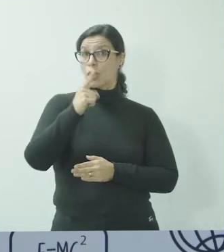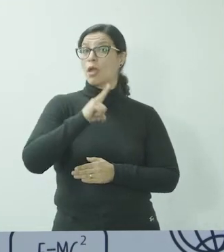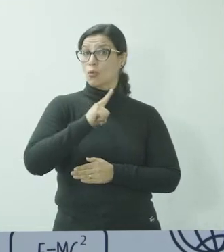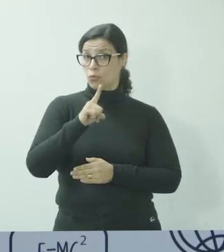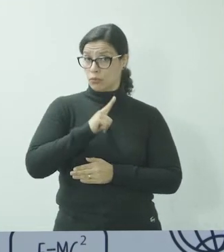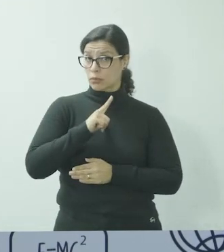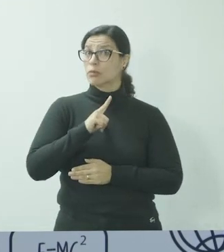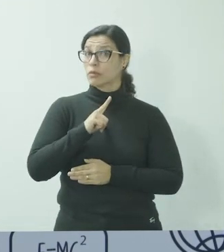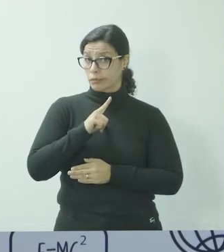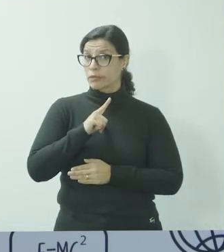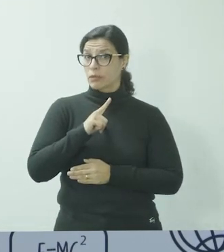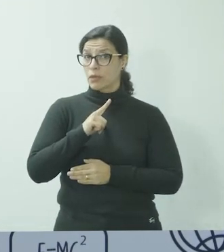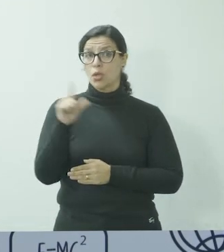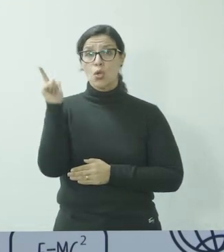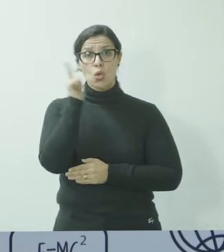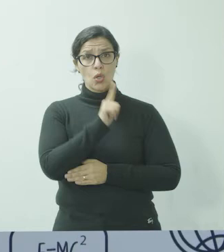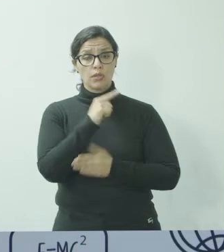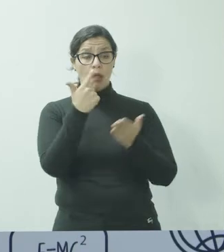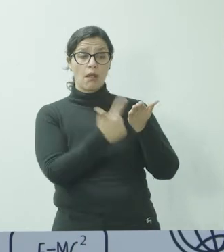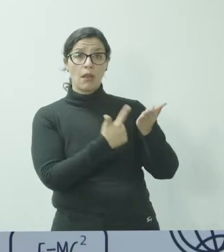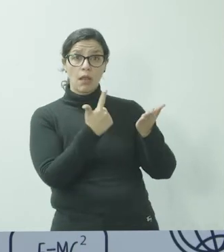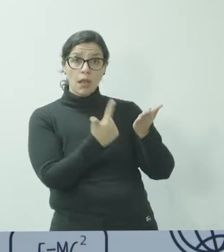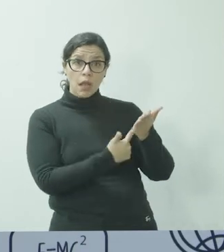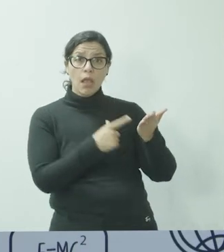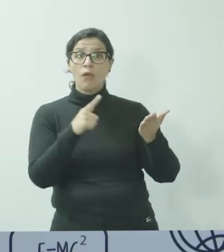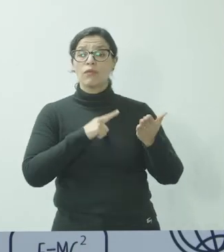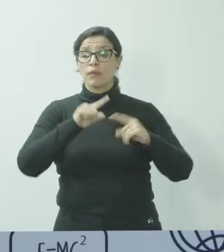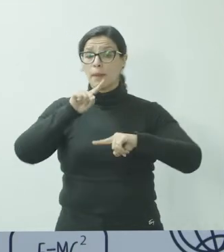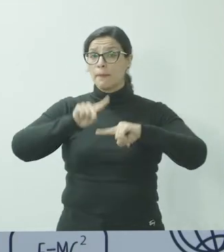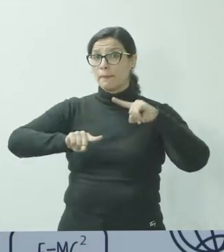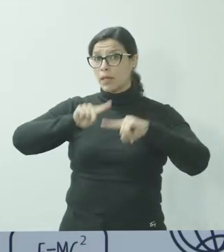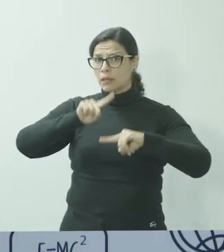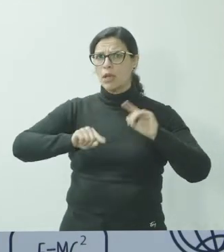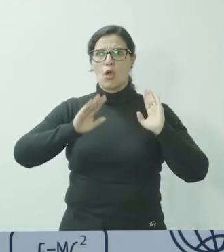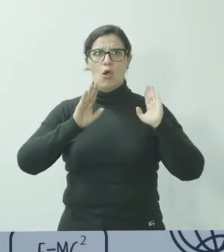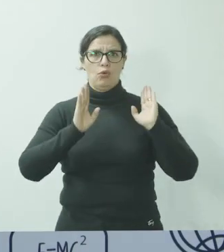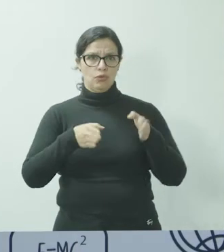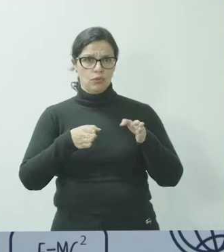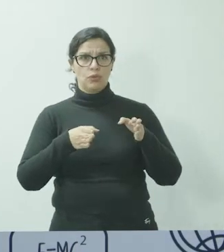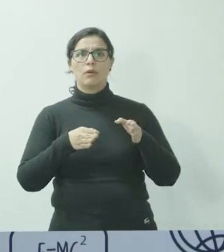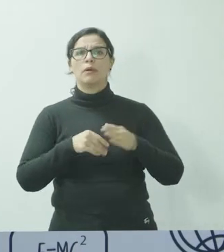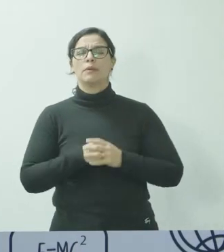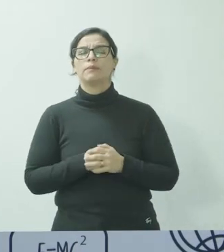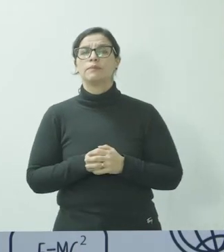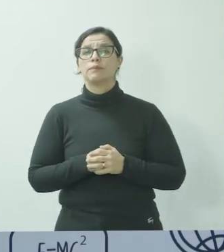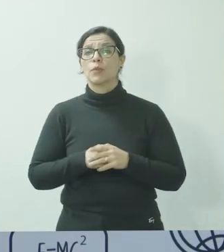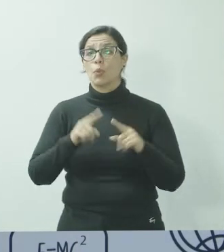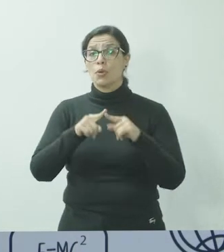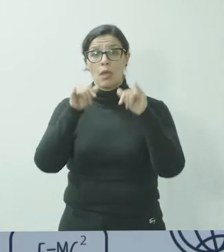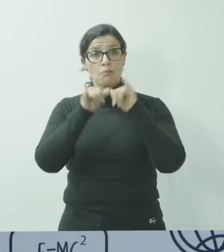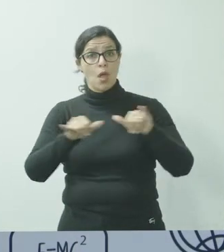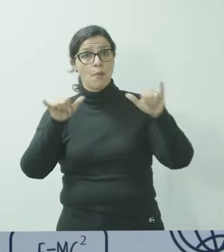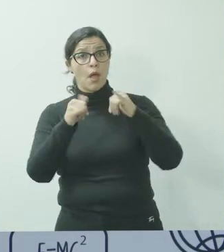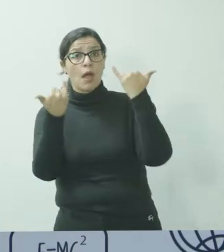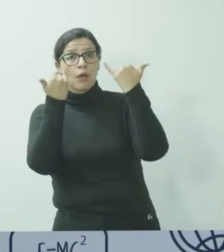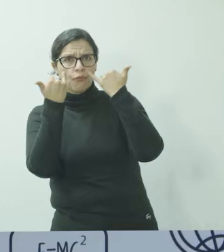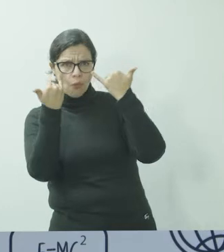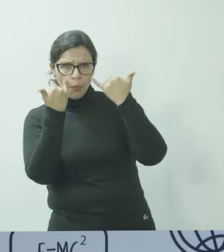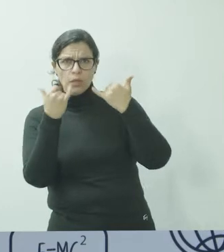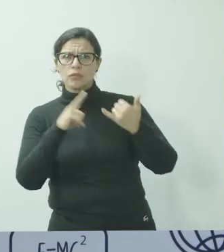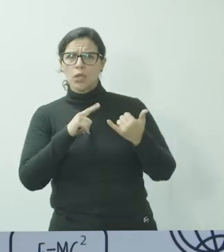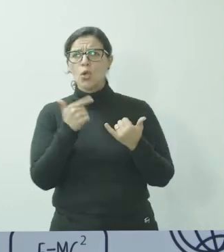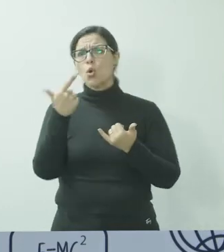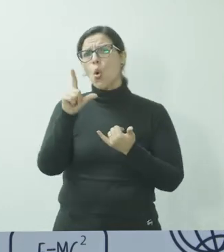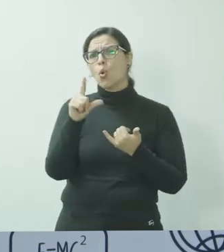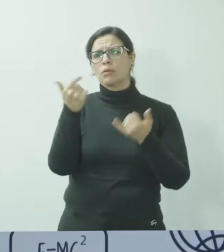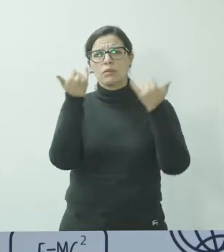condiçõ que tinham livros que tinham materiais né que eh veiculavam notícias ou outras